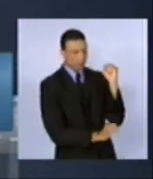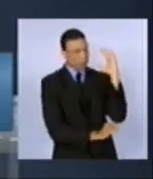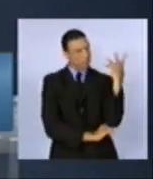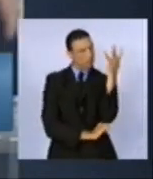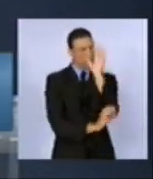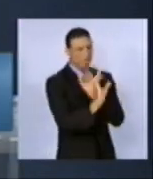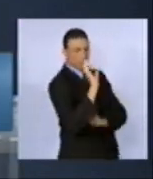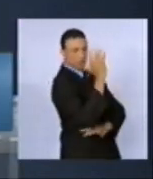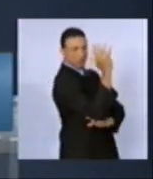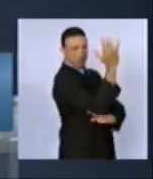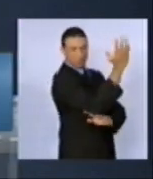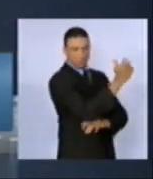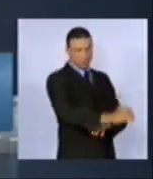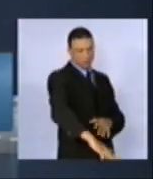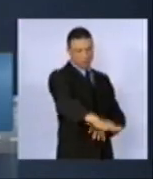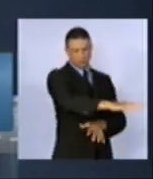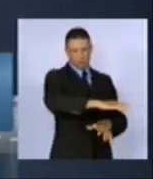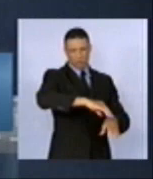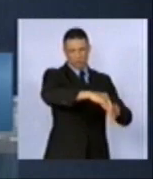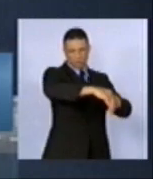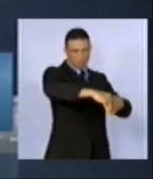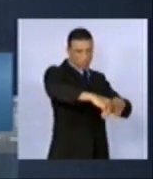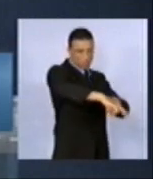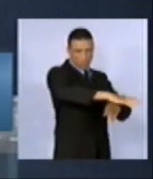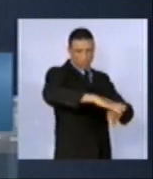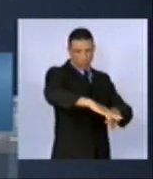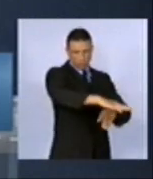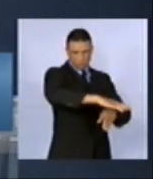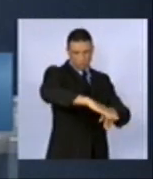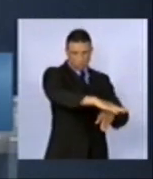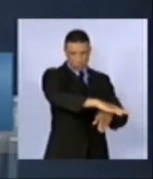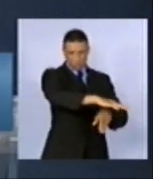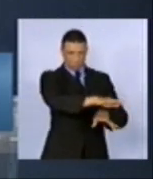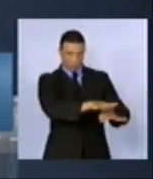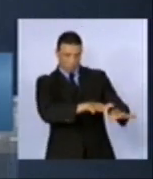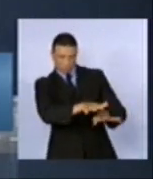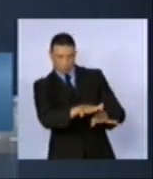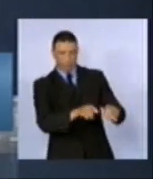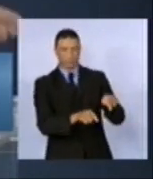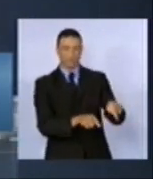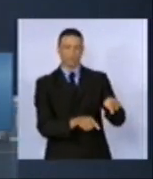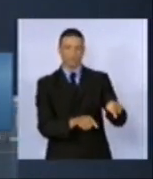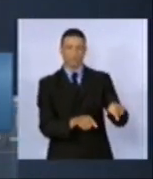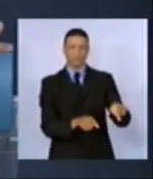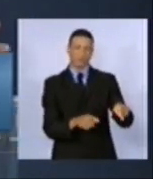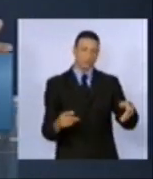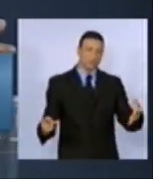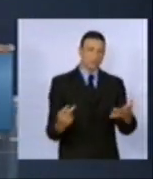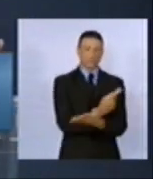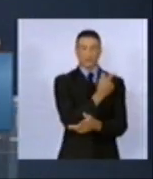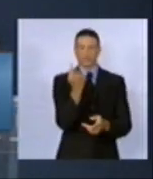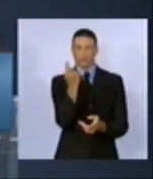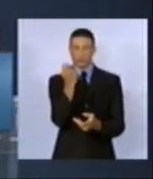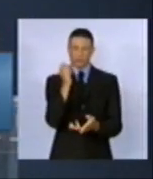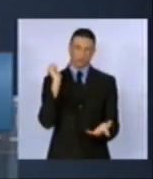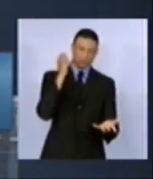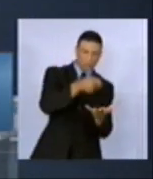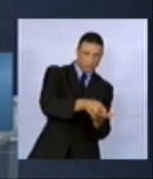e revolvo tudo solo muito muito eh movimento nesse p investe